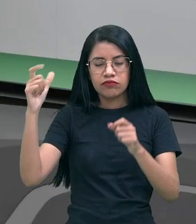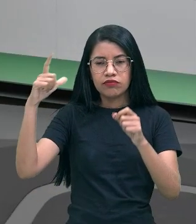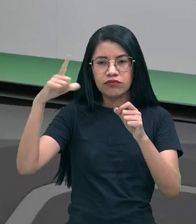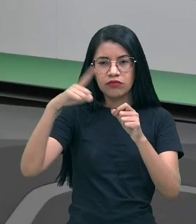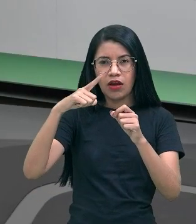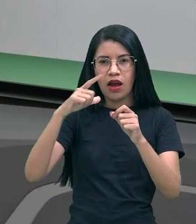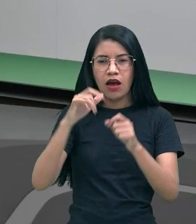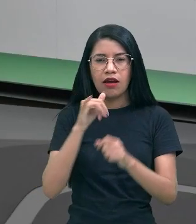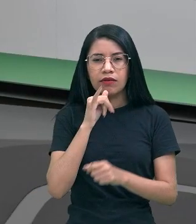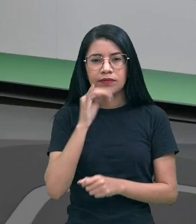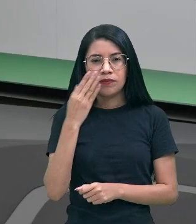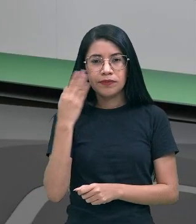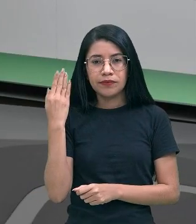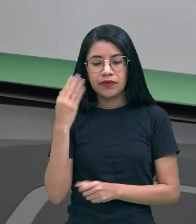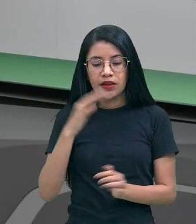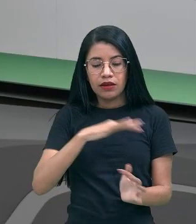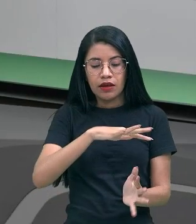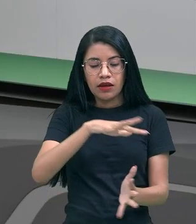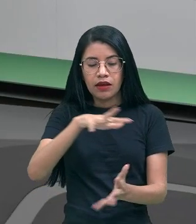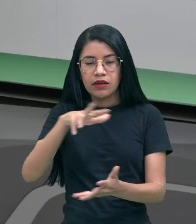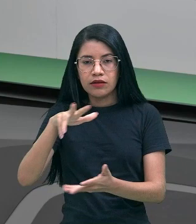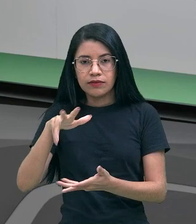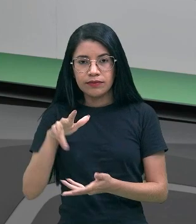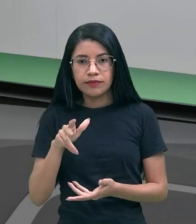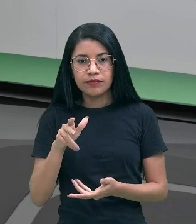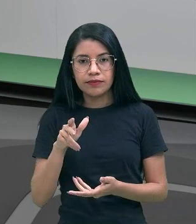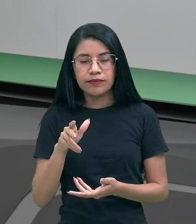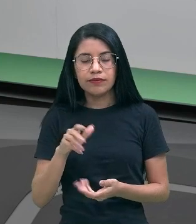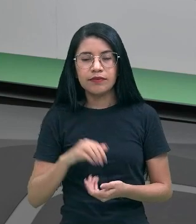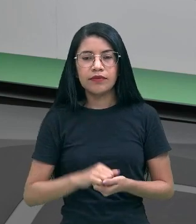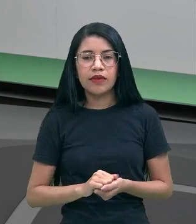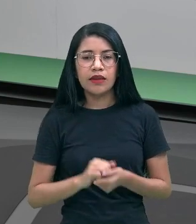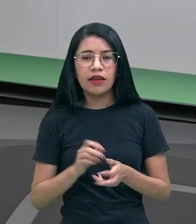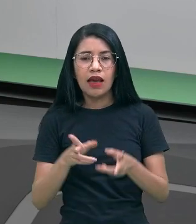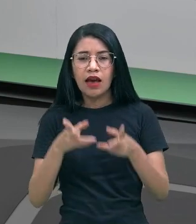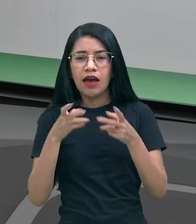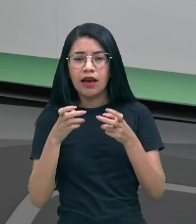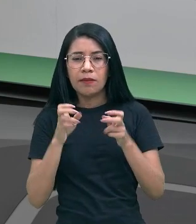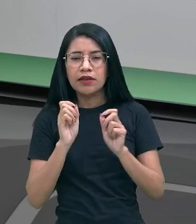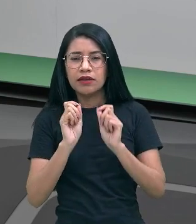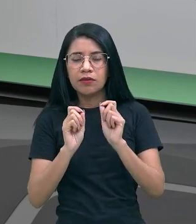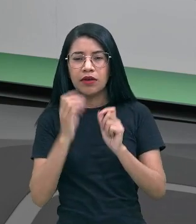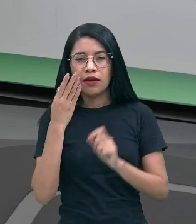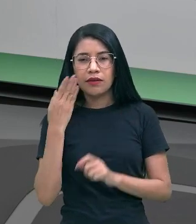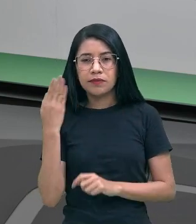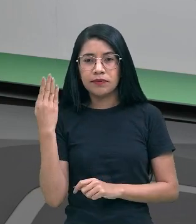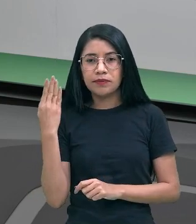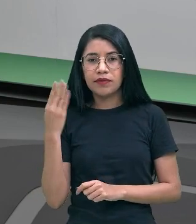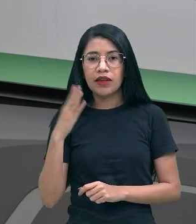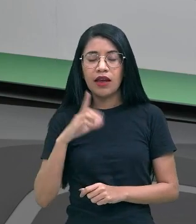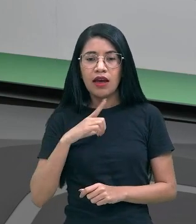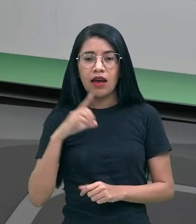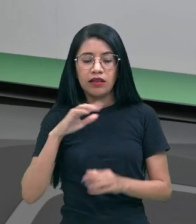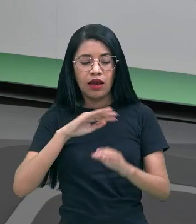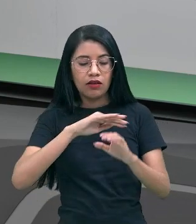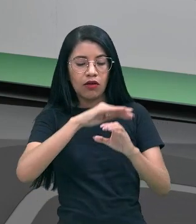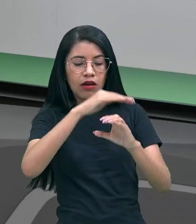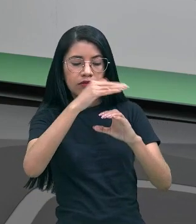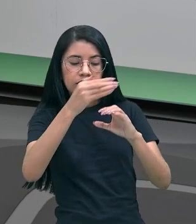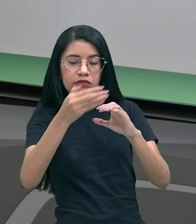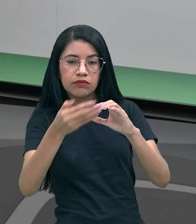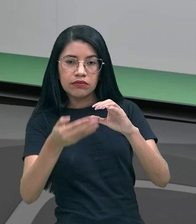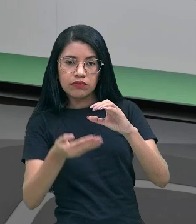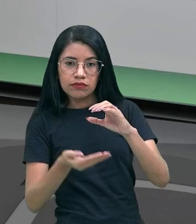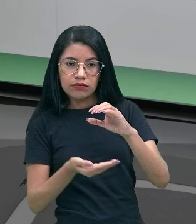planeta Terra, certo? Aqui no planeta Terra, você observa o quê? Você observa que ela tem uma camada aqui ao redor. O que é